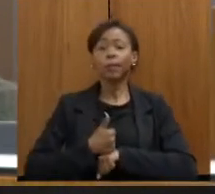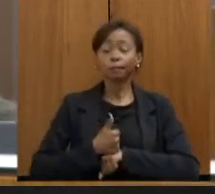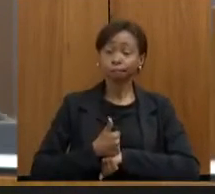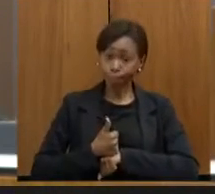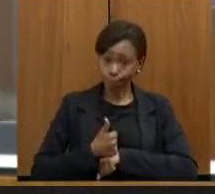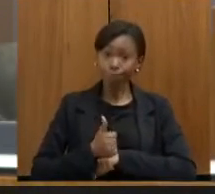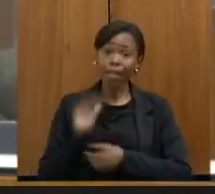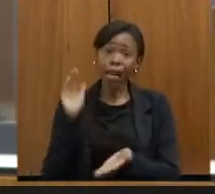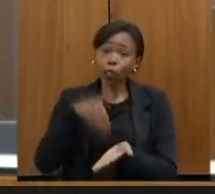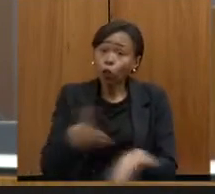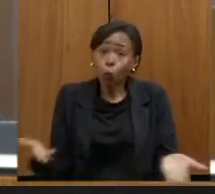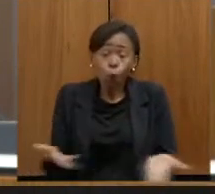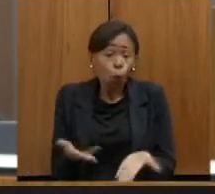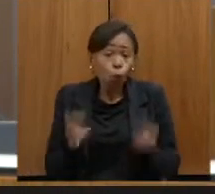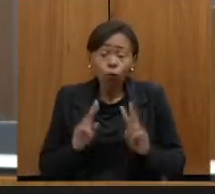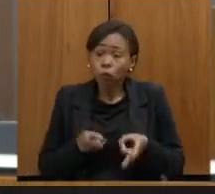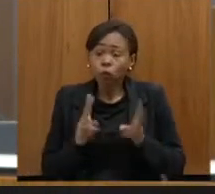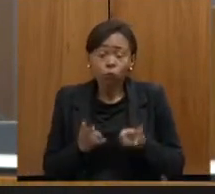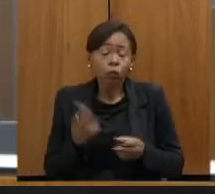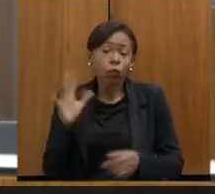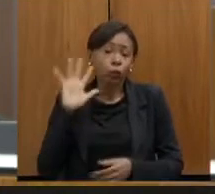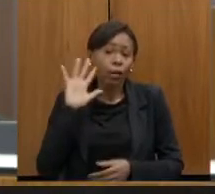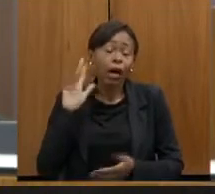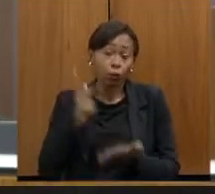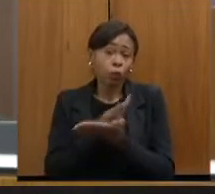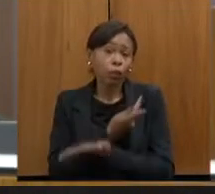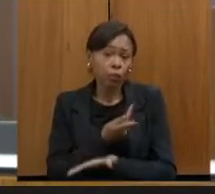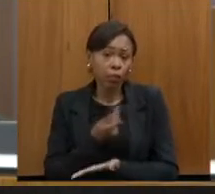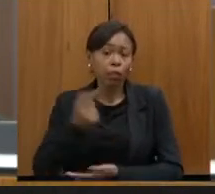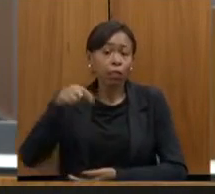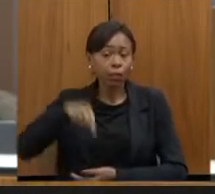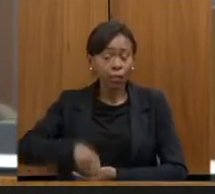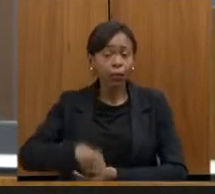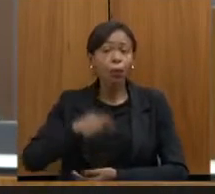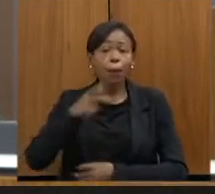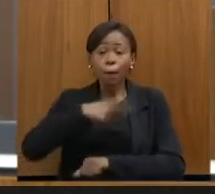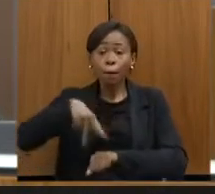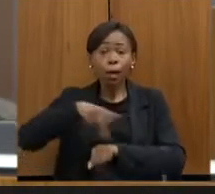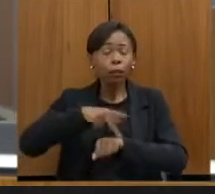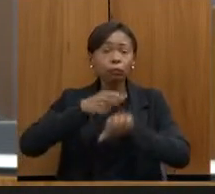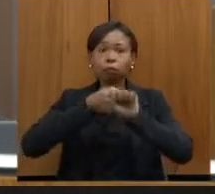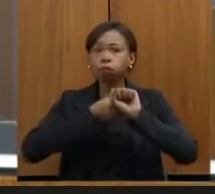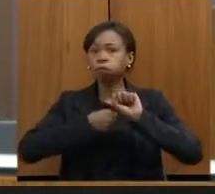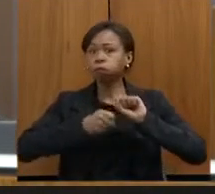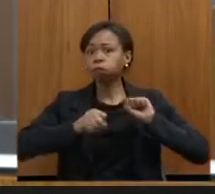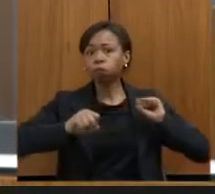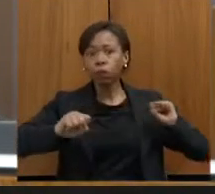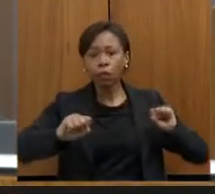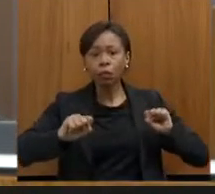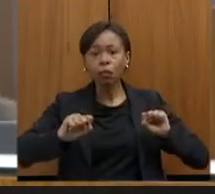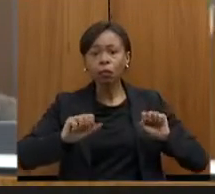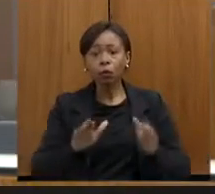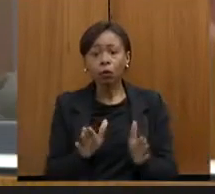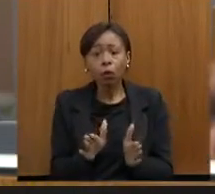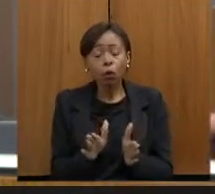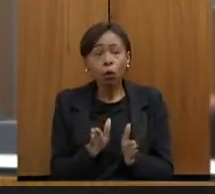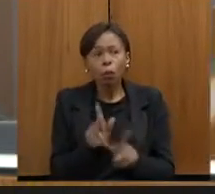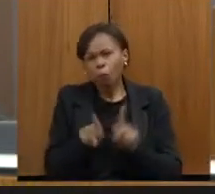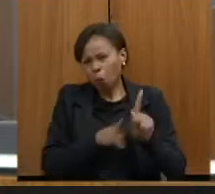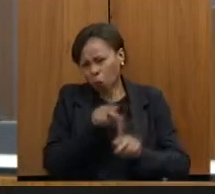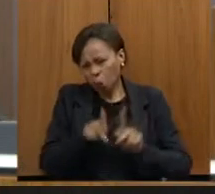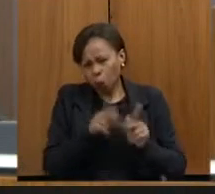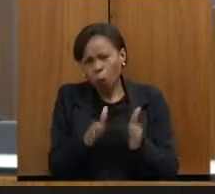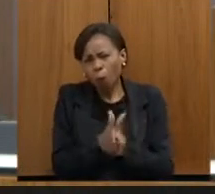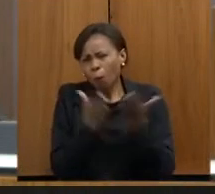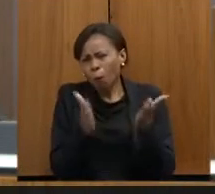dimensões continentais, de uma população pobre, que, portanto, sem